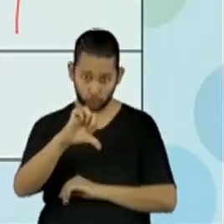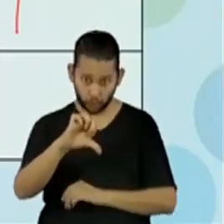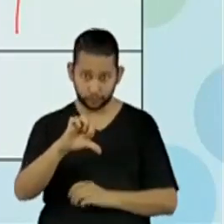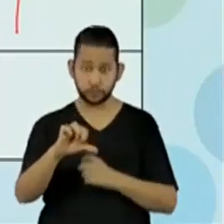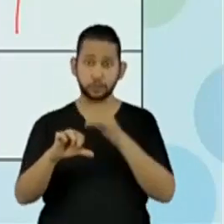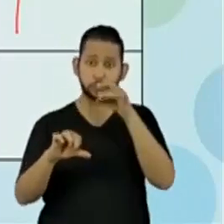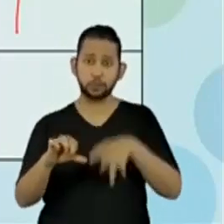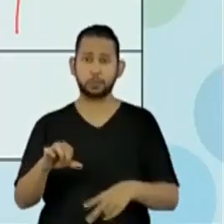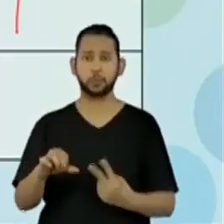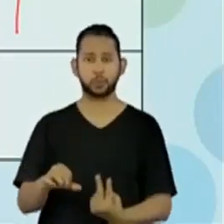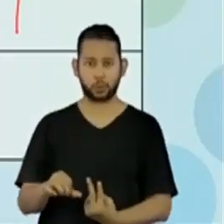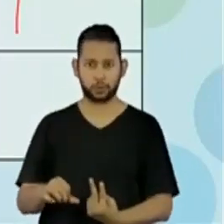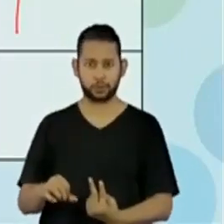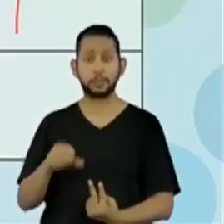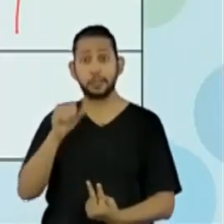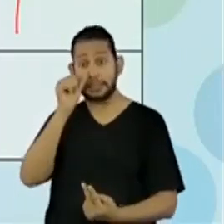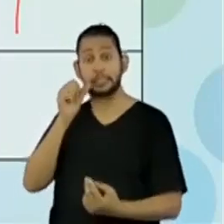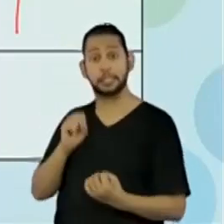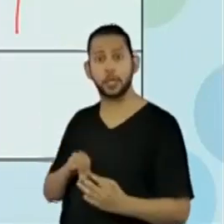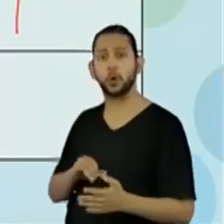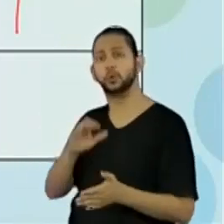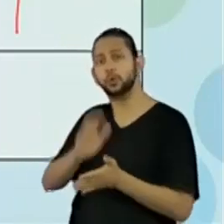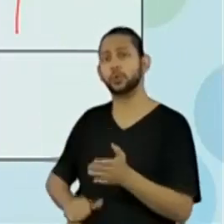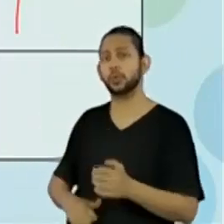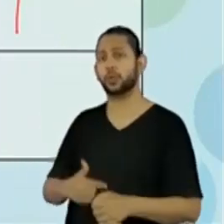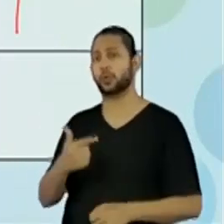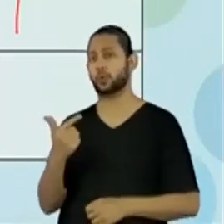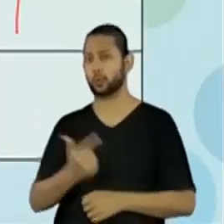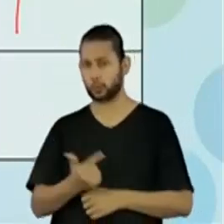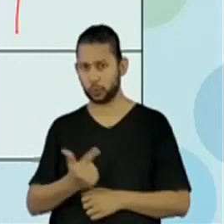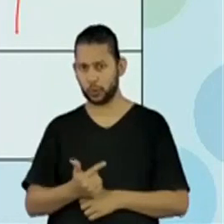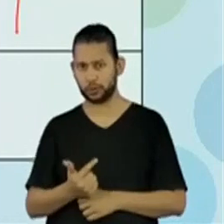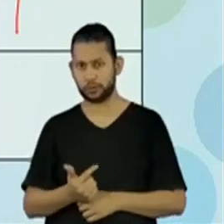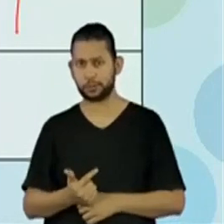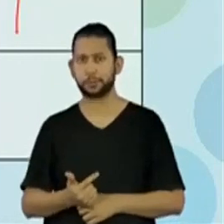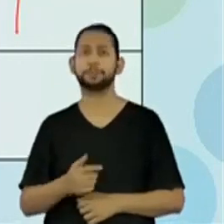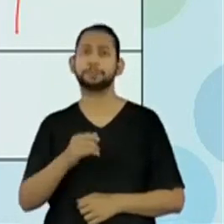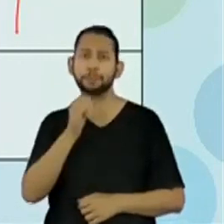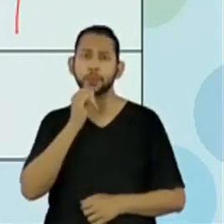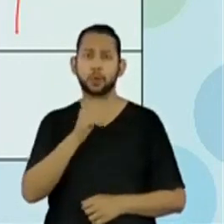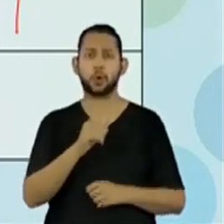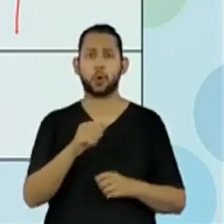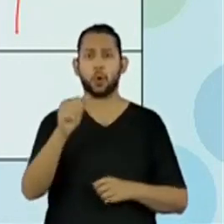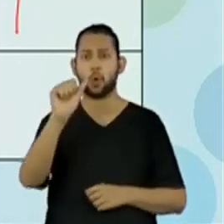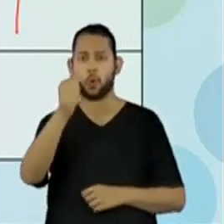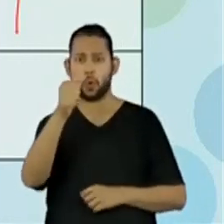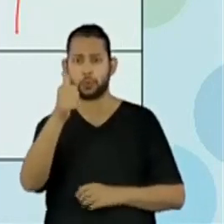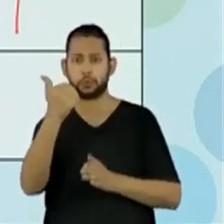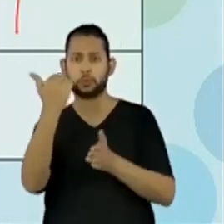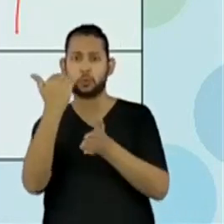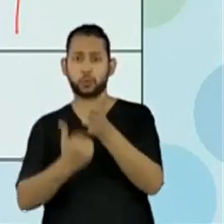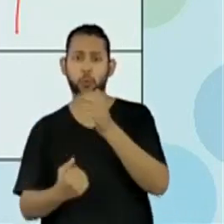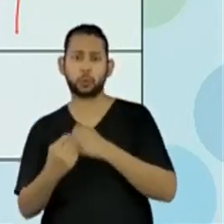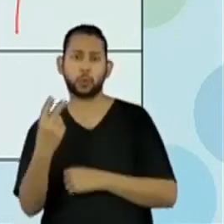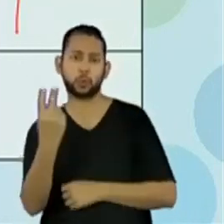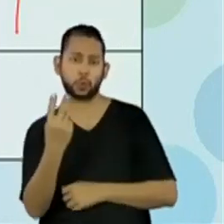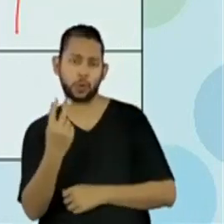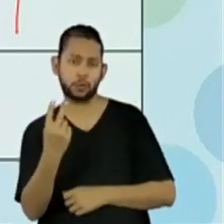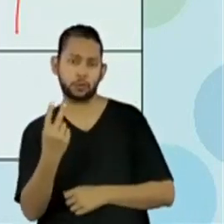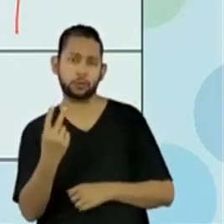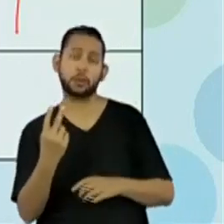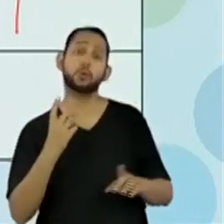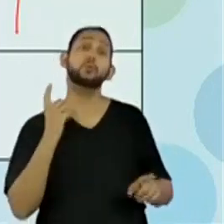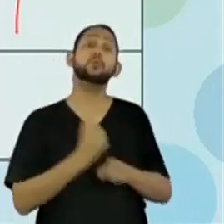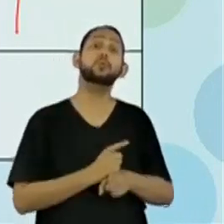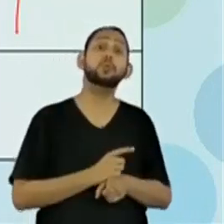2, ou eu subtraio 2, eu faço menos 2, ó, 11 menos 2, eu tenho o número